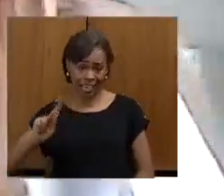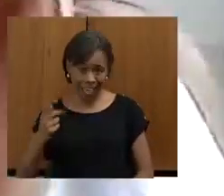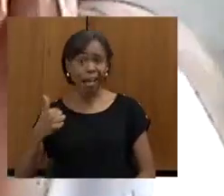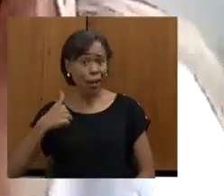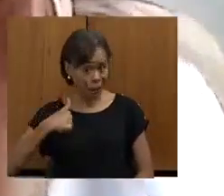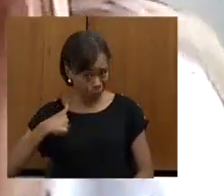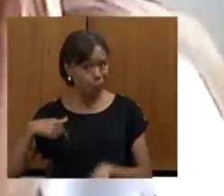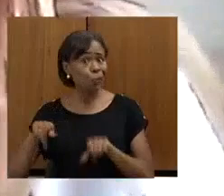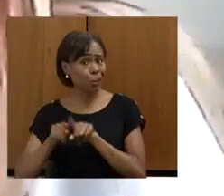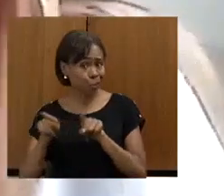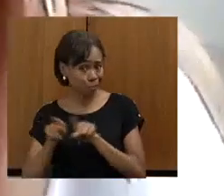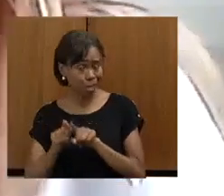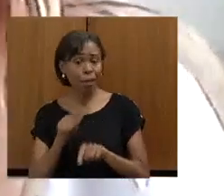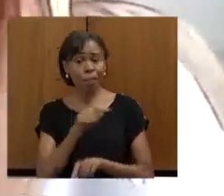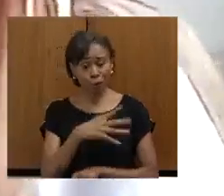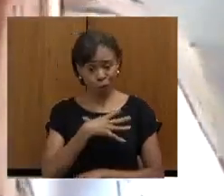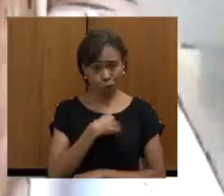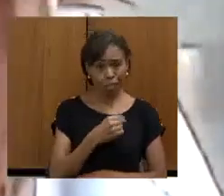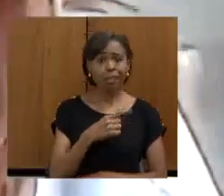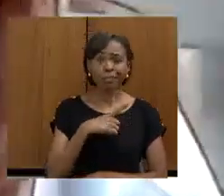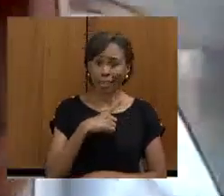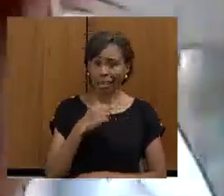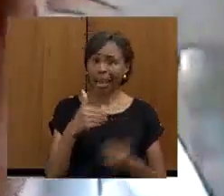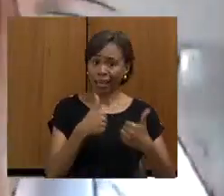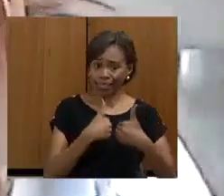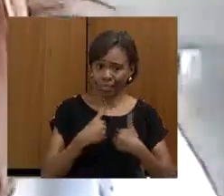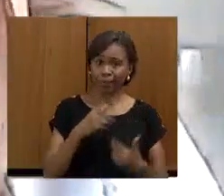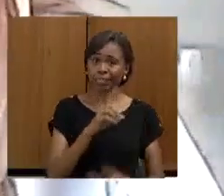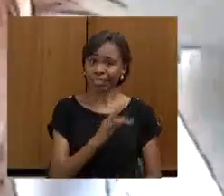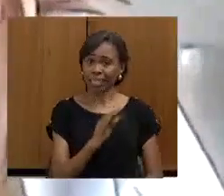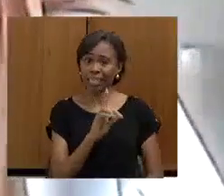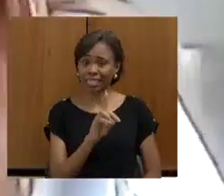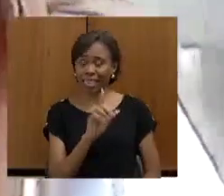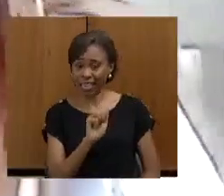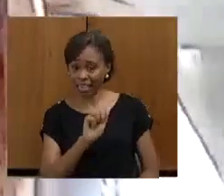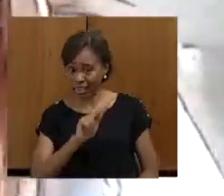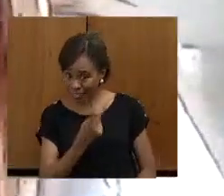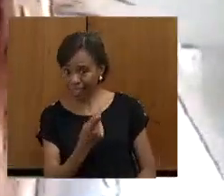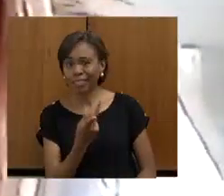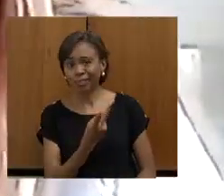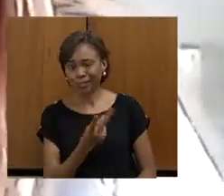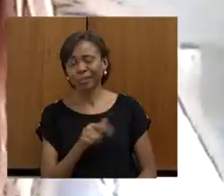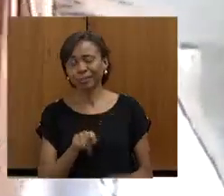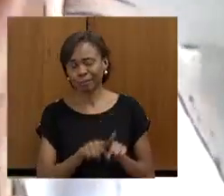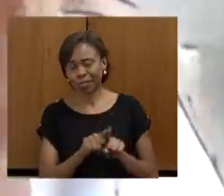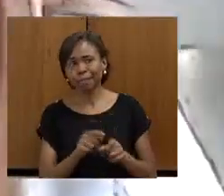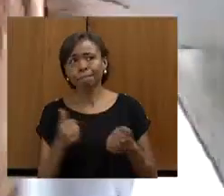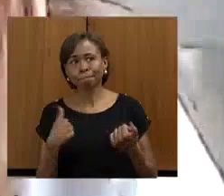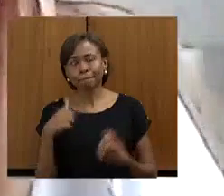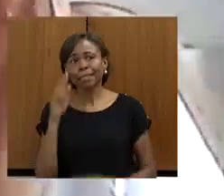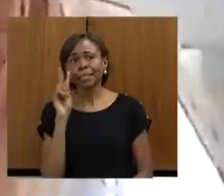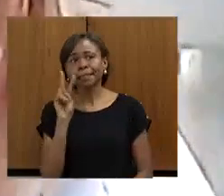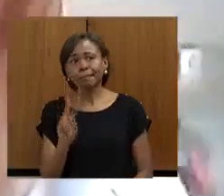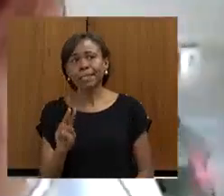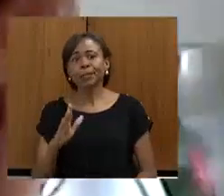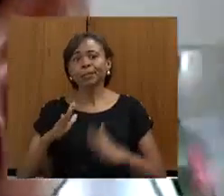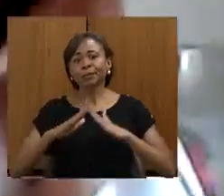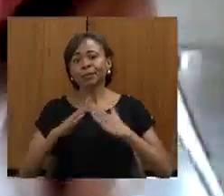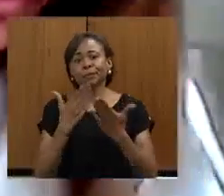filho também tem autismo em TDAH. e quando eu vejo uma instituição